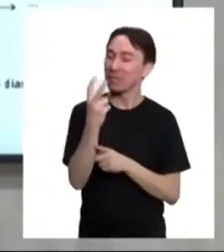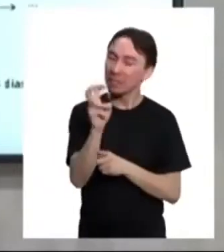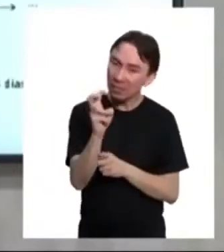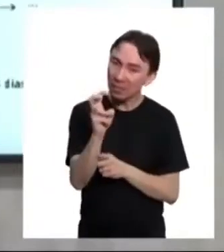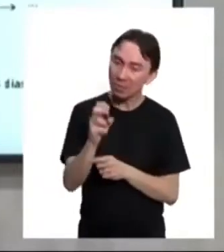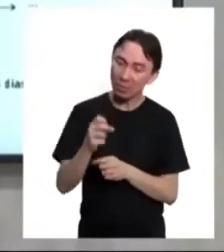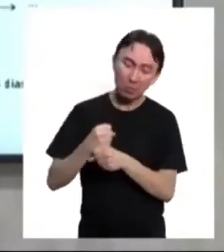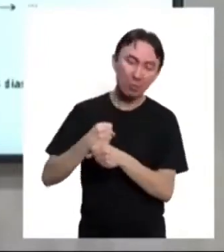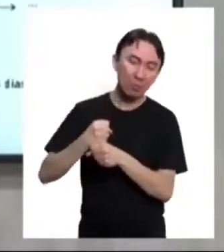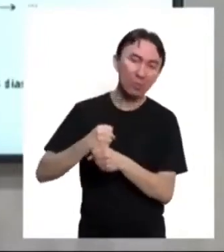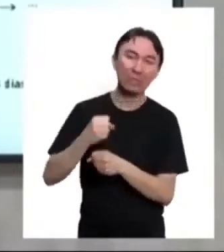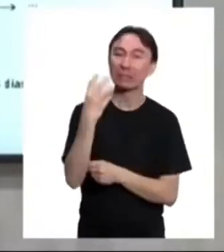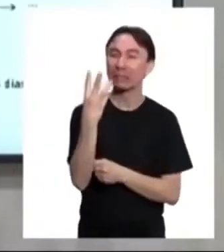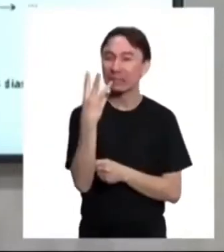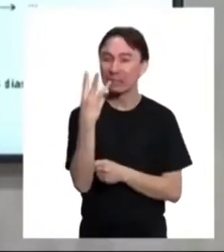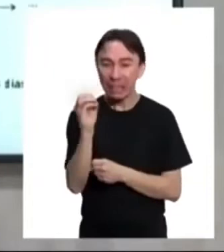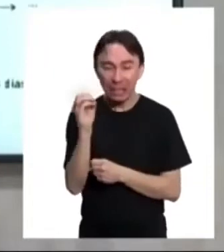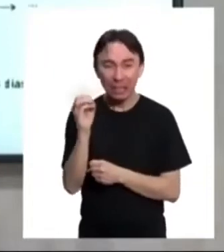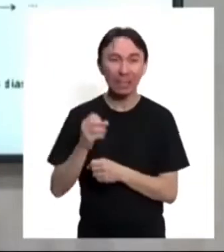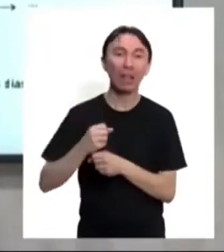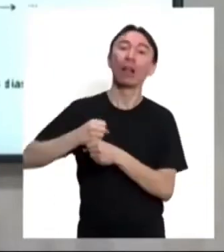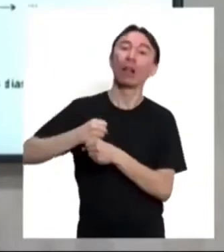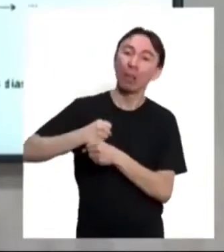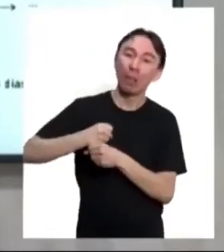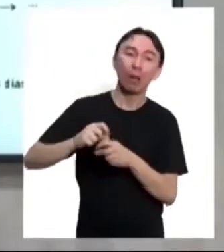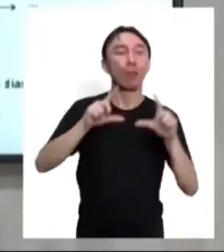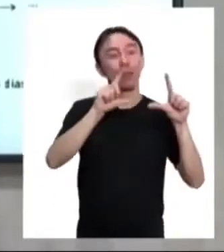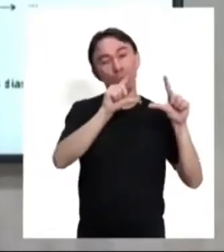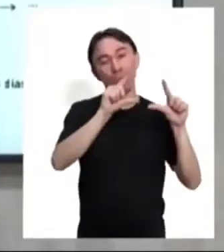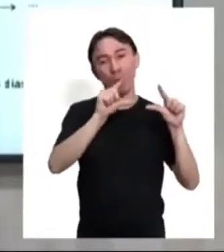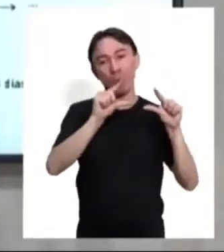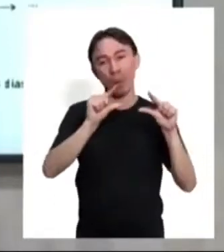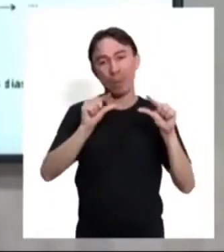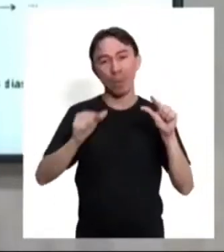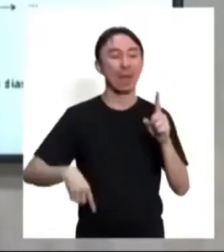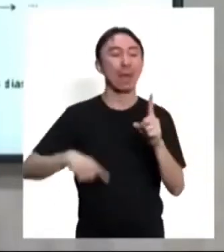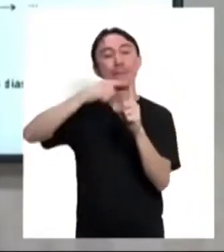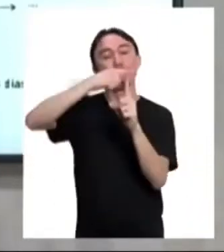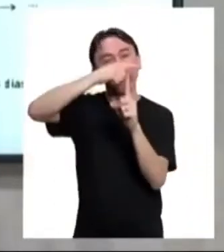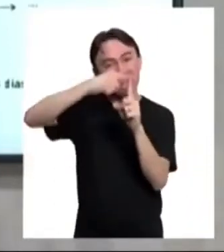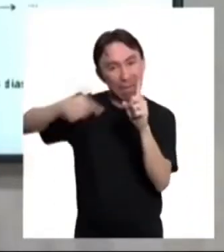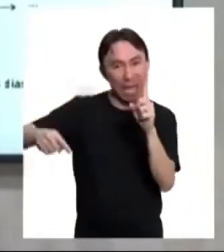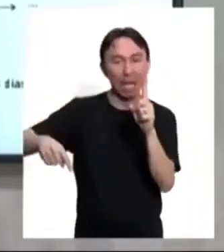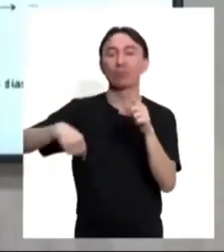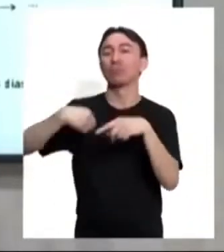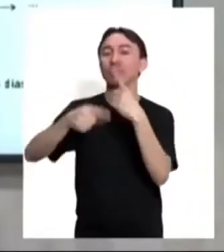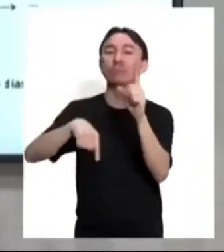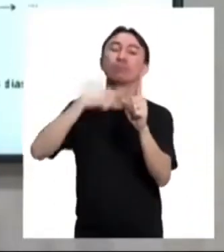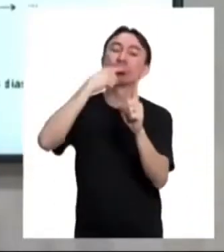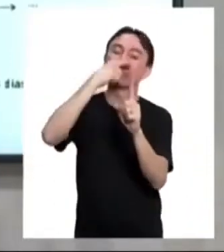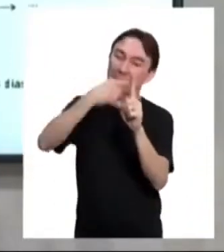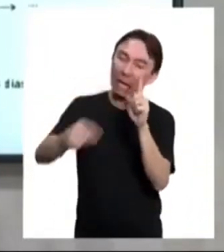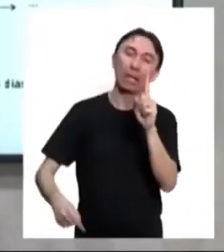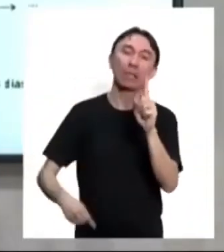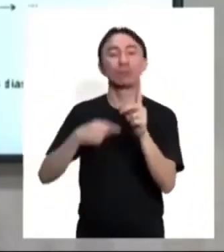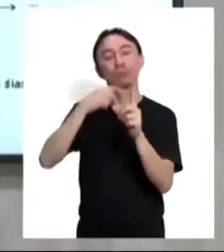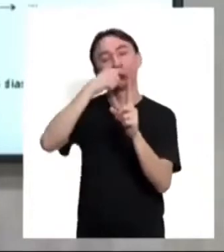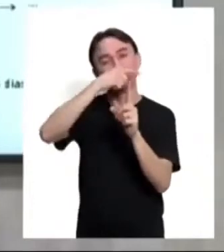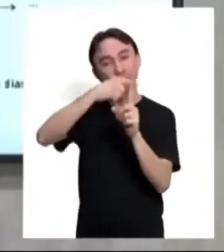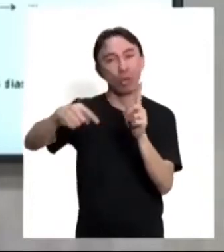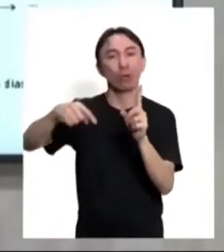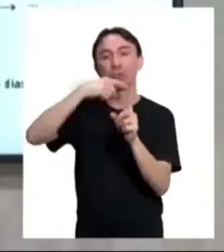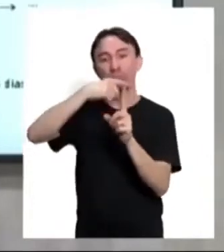25. Então houve um decaimento radioativo, metade da metade da metade. É assim que o